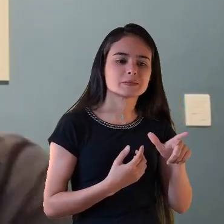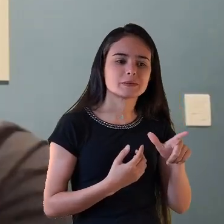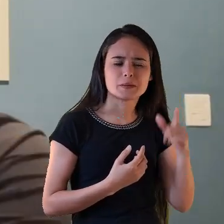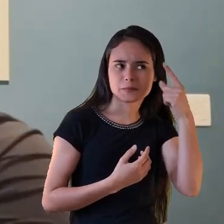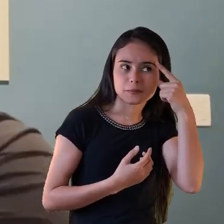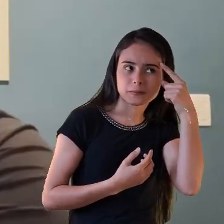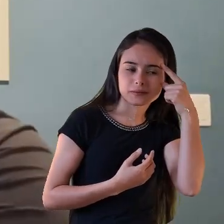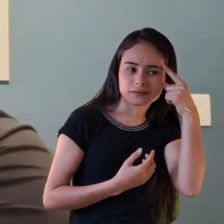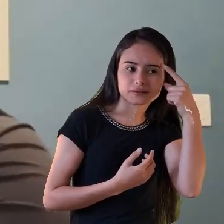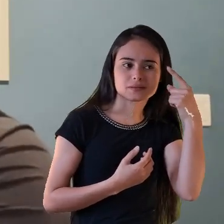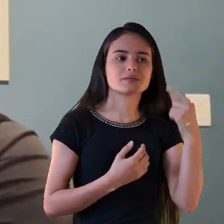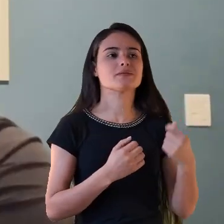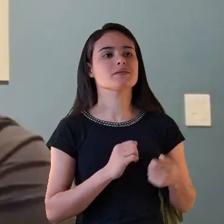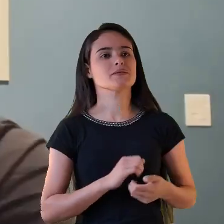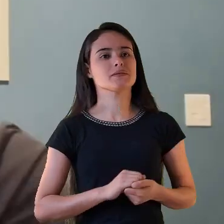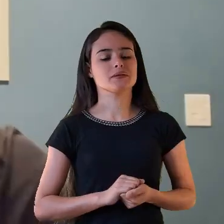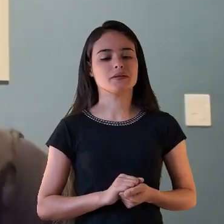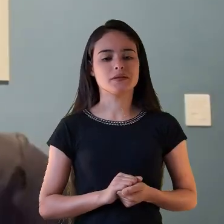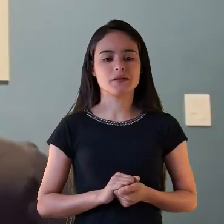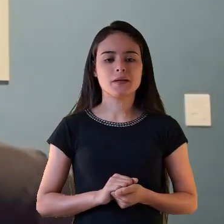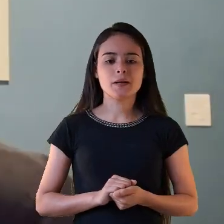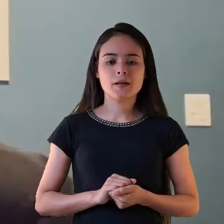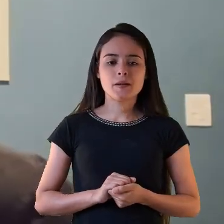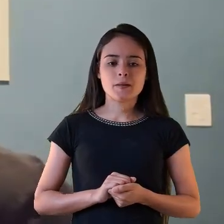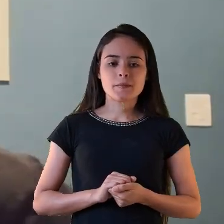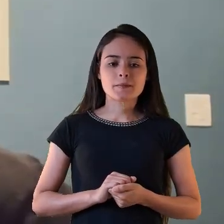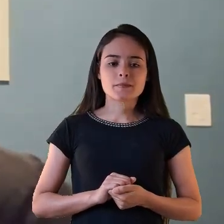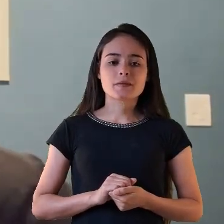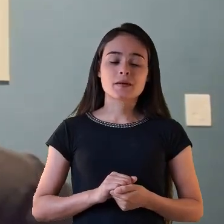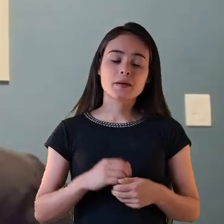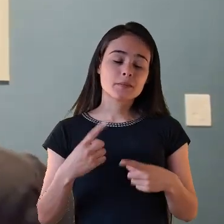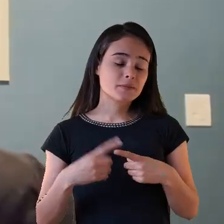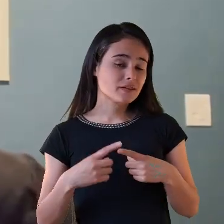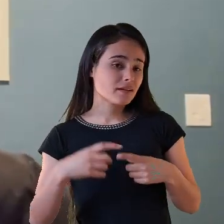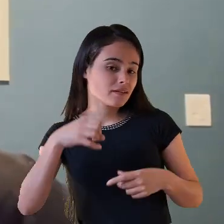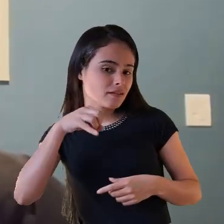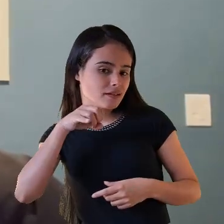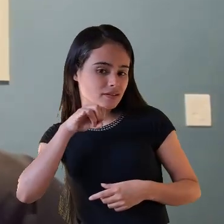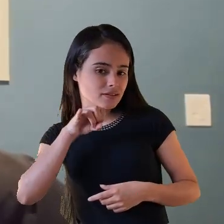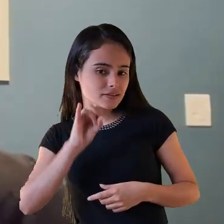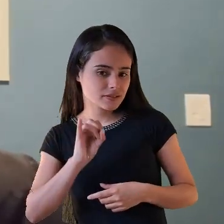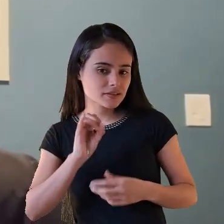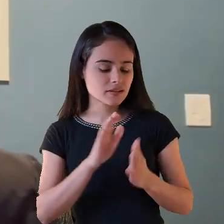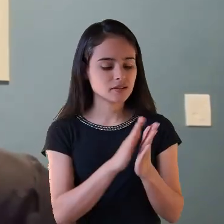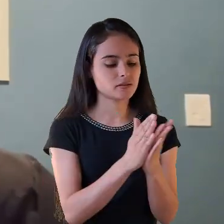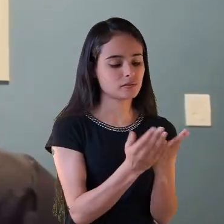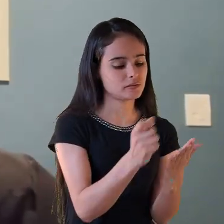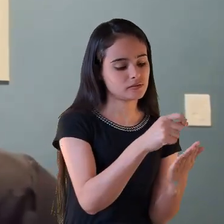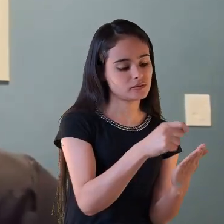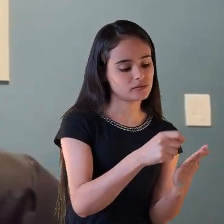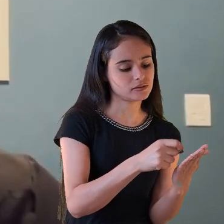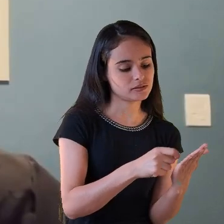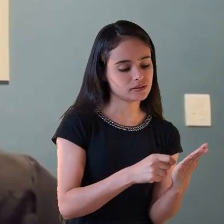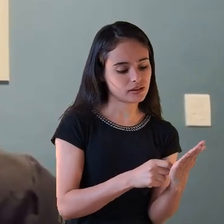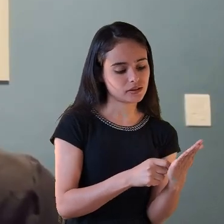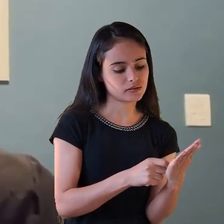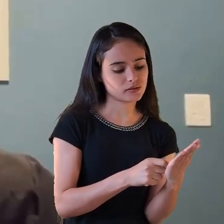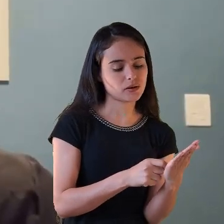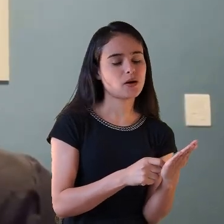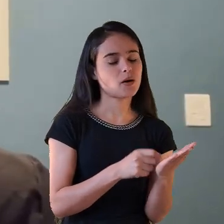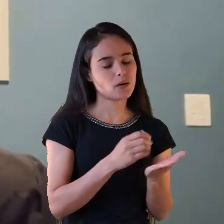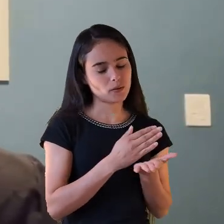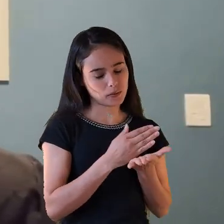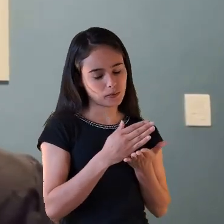nesse lugar de autor, e de todo modo, se sou um autor e um escritor, sou apenas um autor